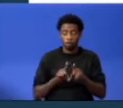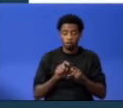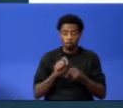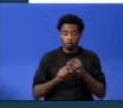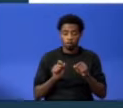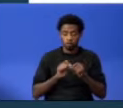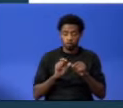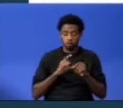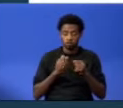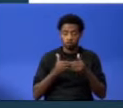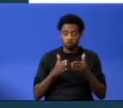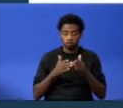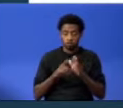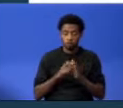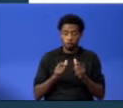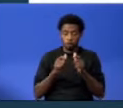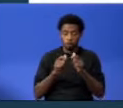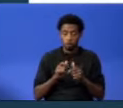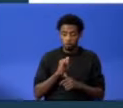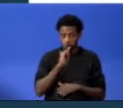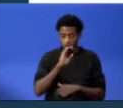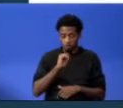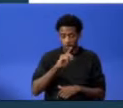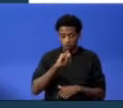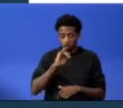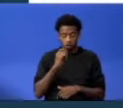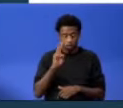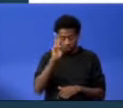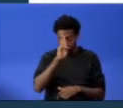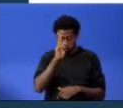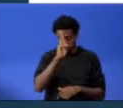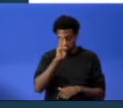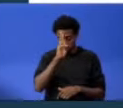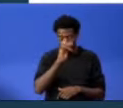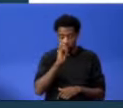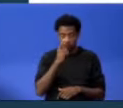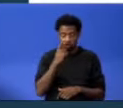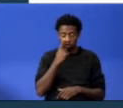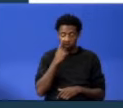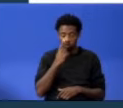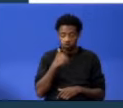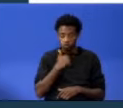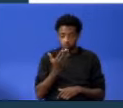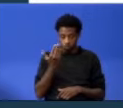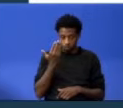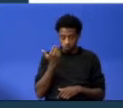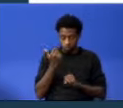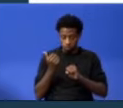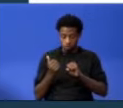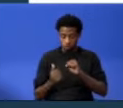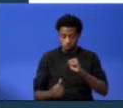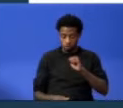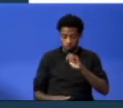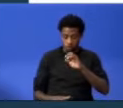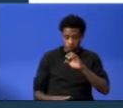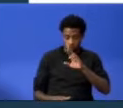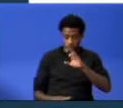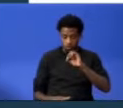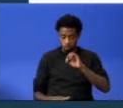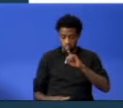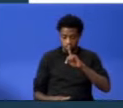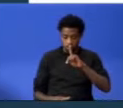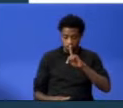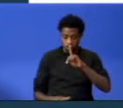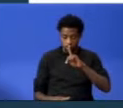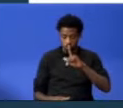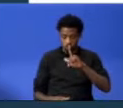há uma abertura dos canais de cálcio. Então, lembrando, né, que o cálcio lá no retículo sarcoplasmático, ele tem a